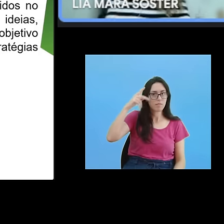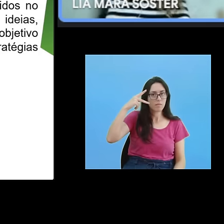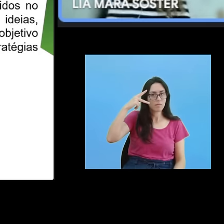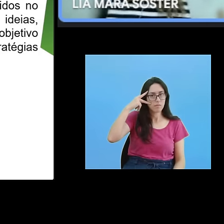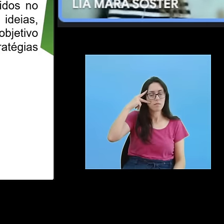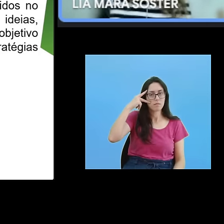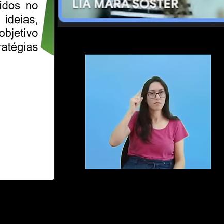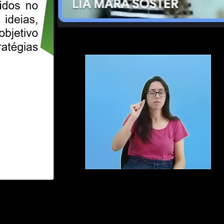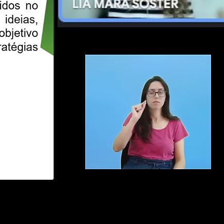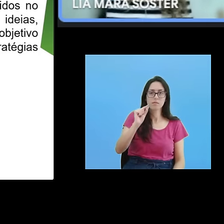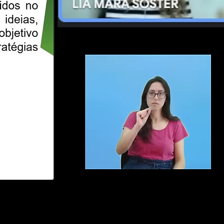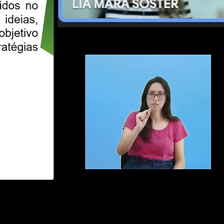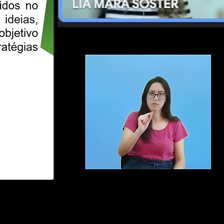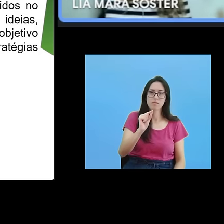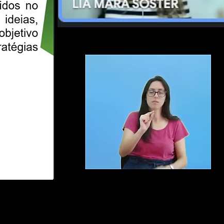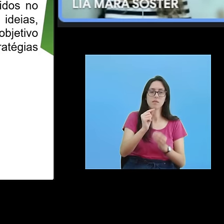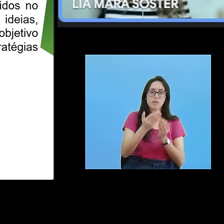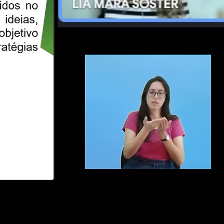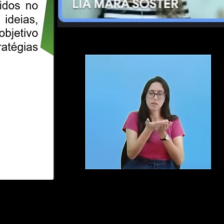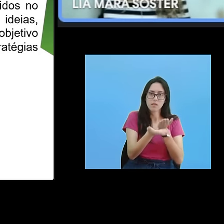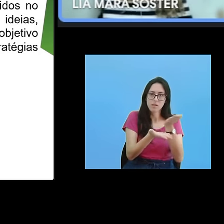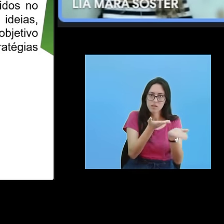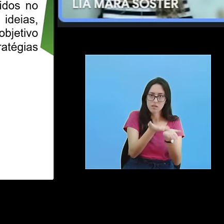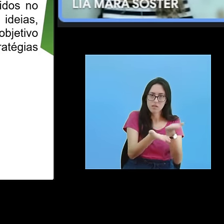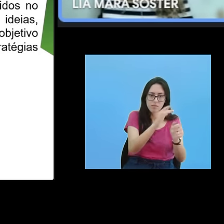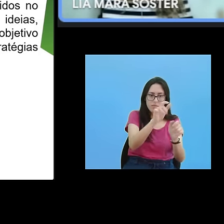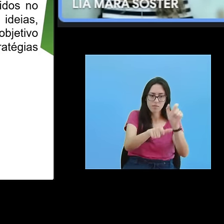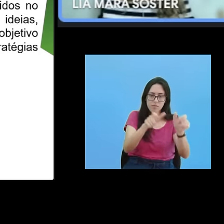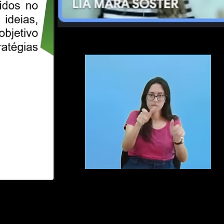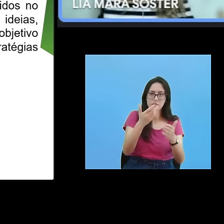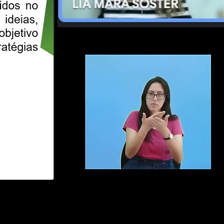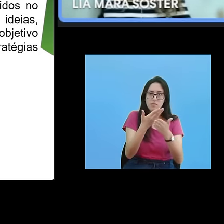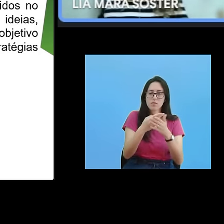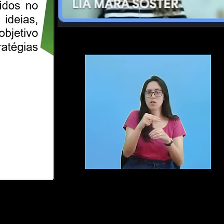do atendimento, né, aos estudantes do núcleo de